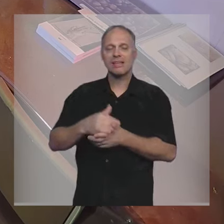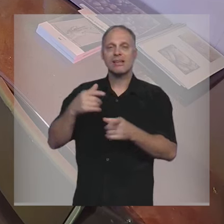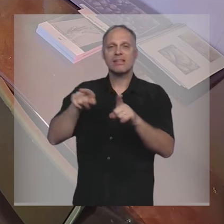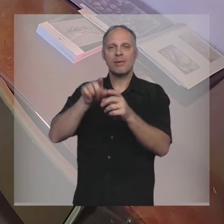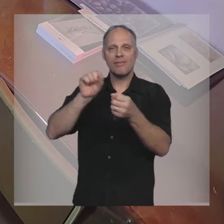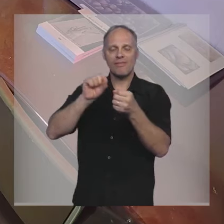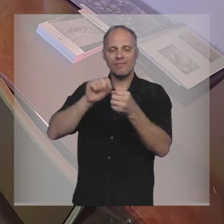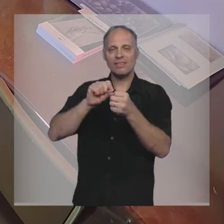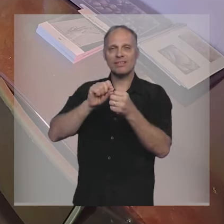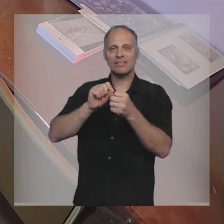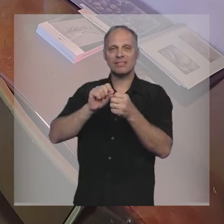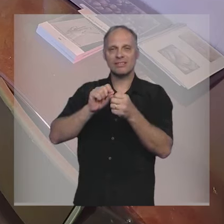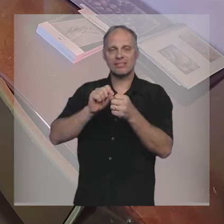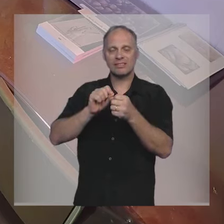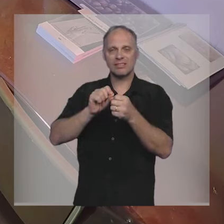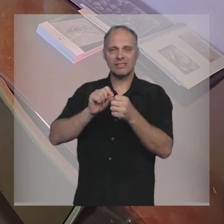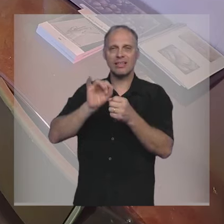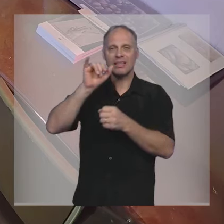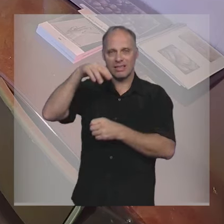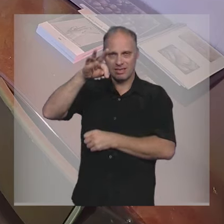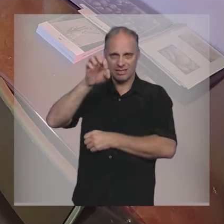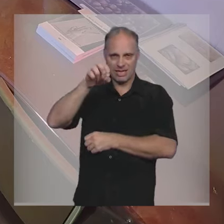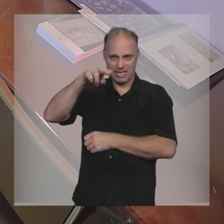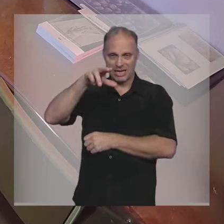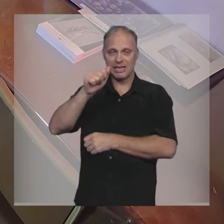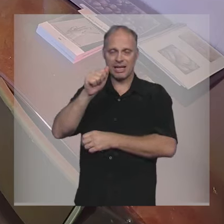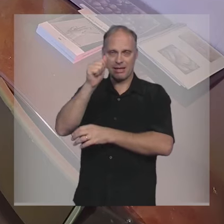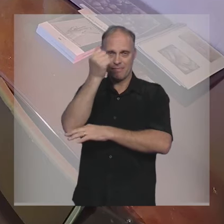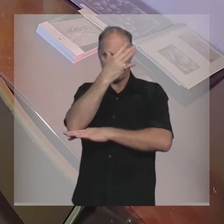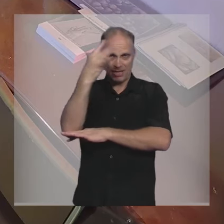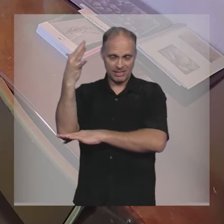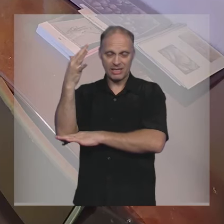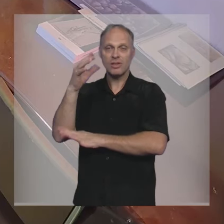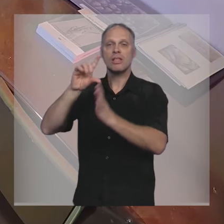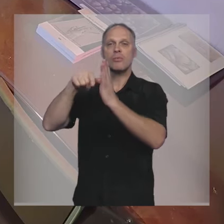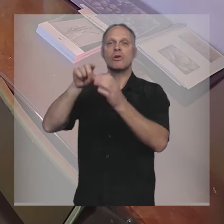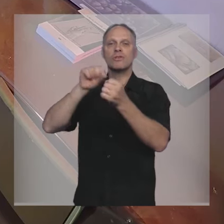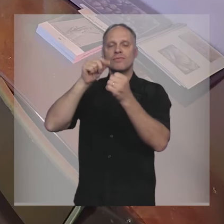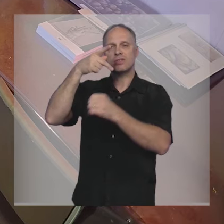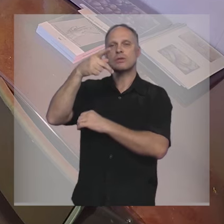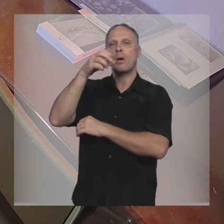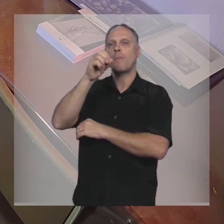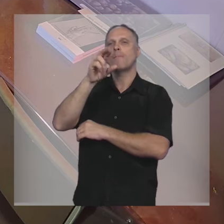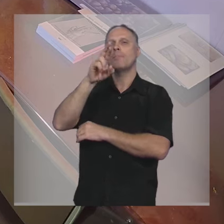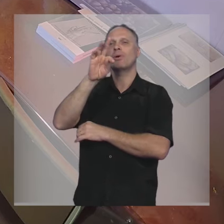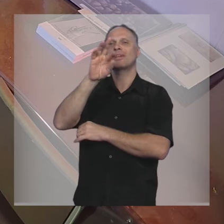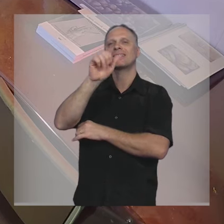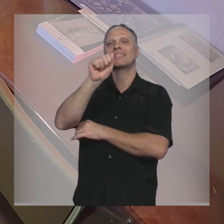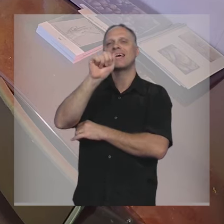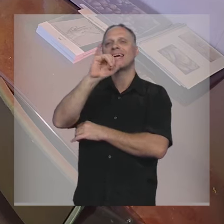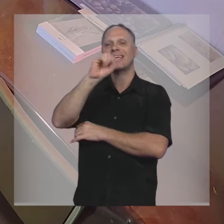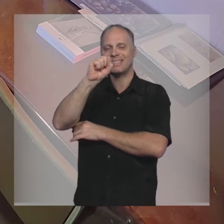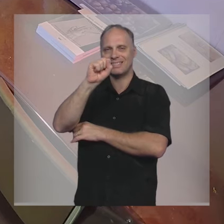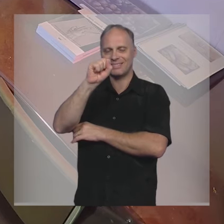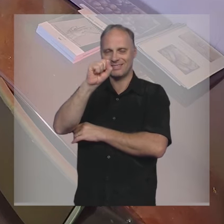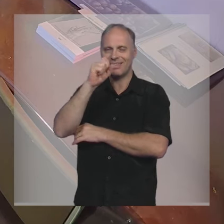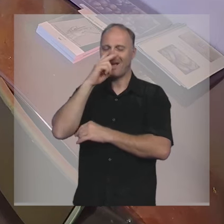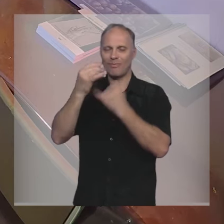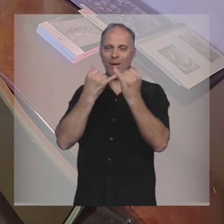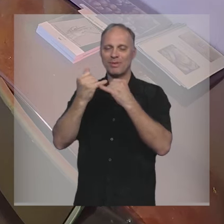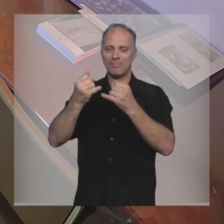eu fiz Internas Paisagens e depois fiz portais. Eu só tenho um aqui, que está